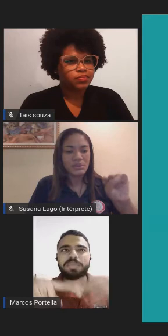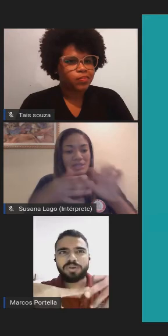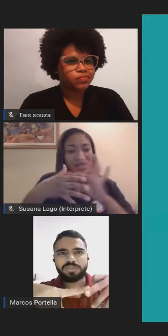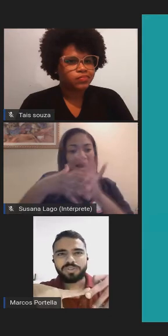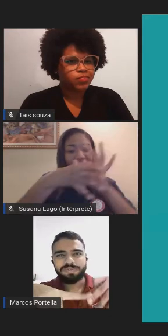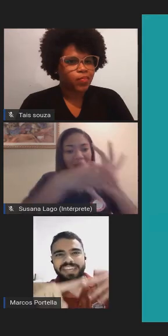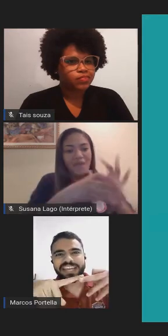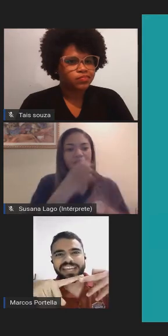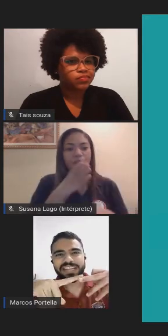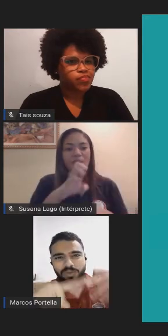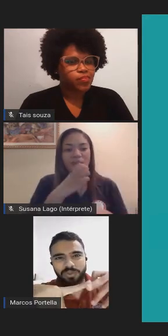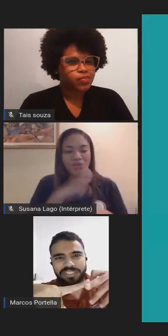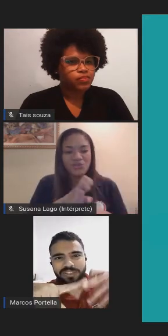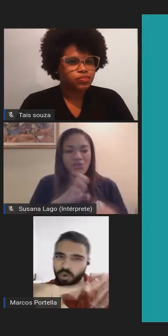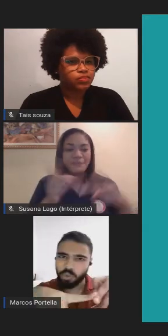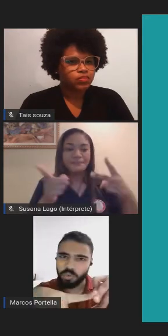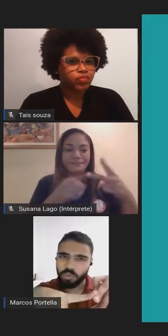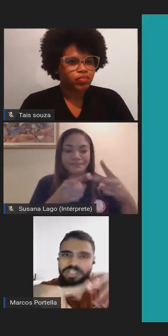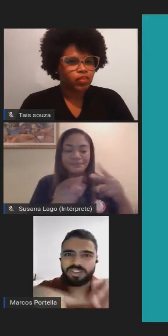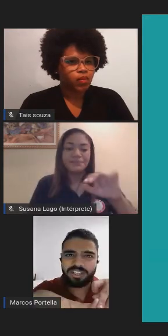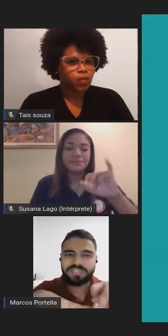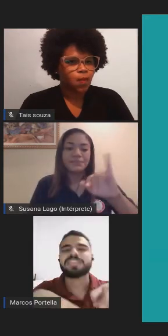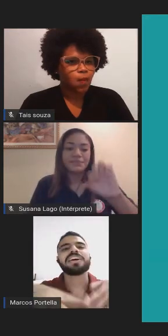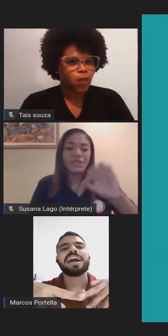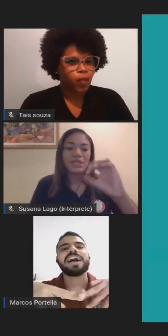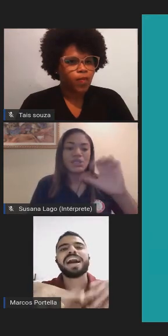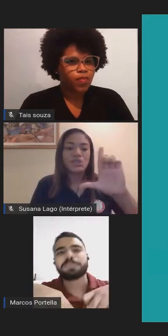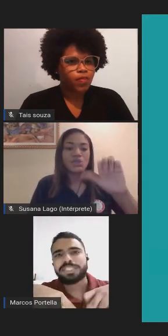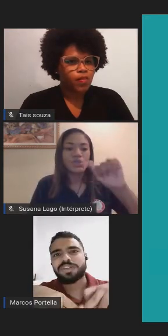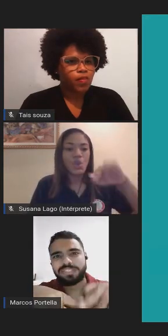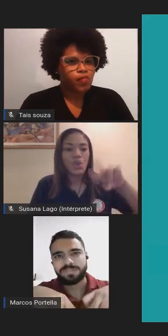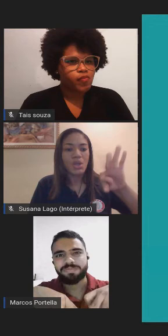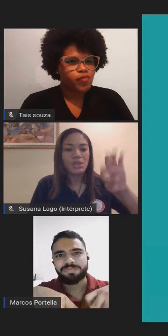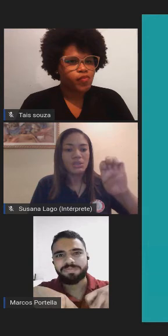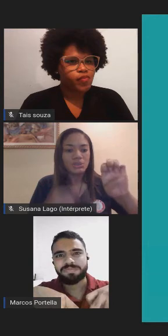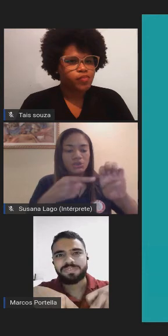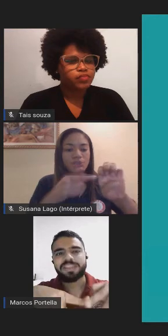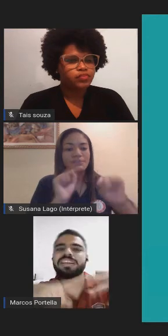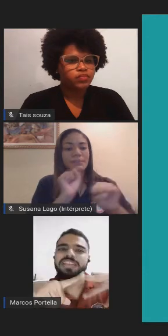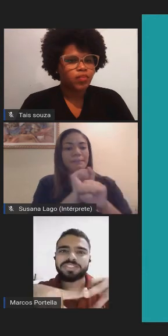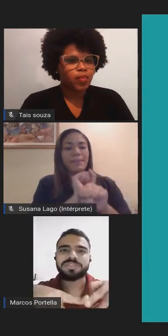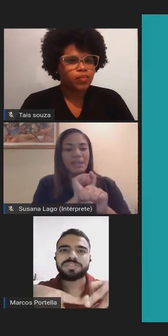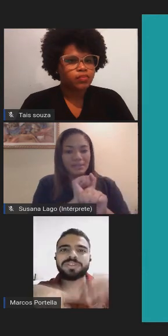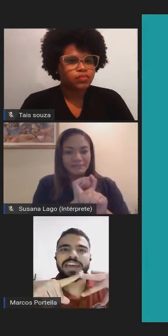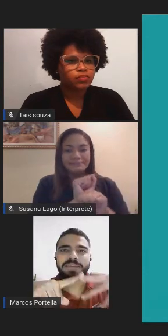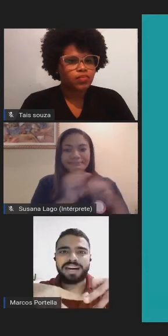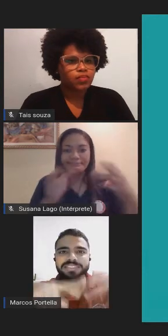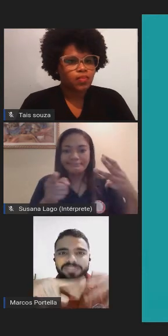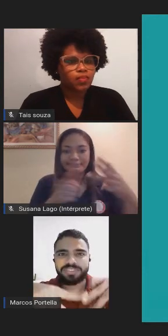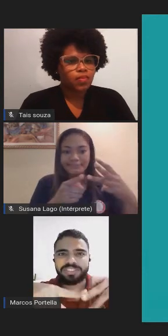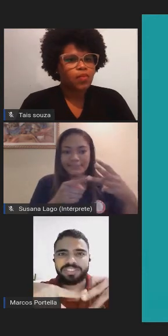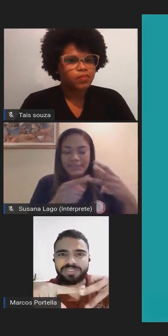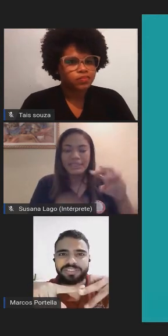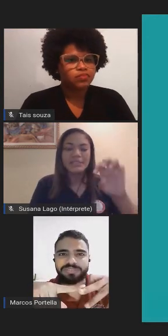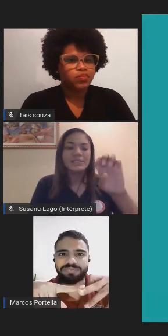O semicondutor, ele conduz ou isola a situação. E isso é a